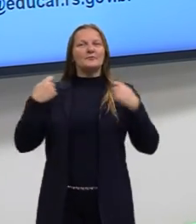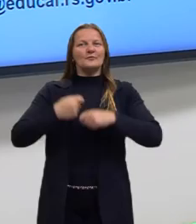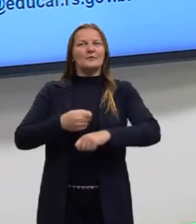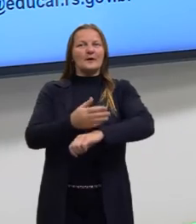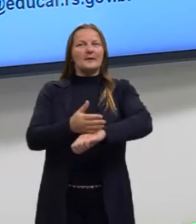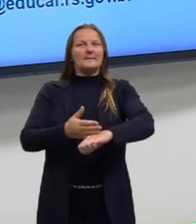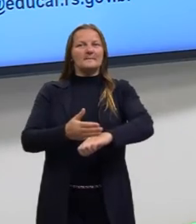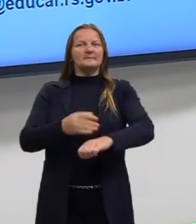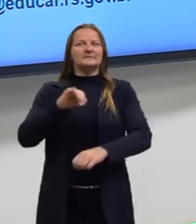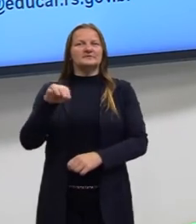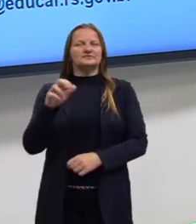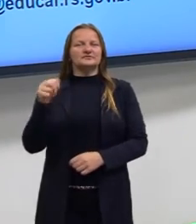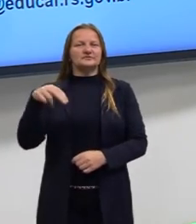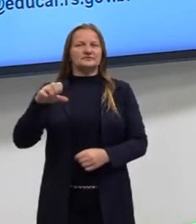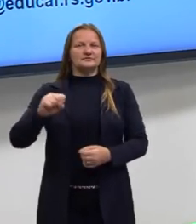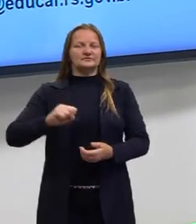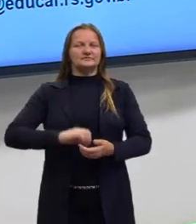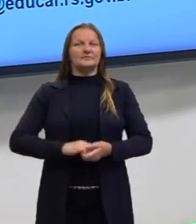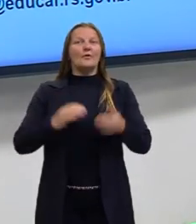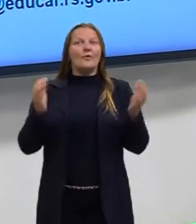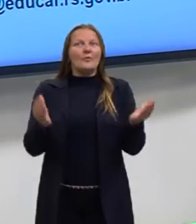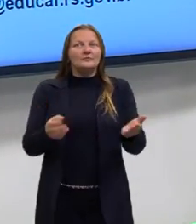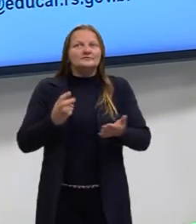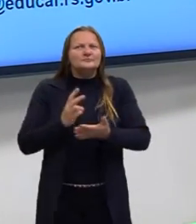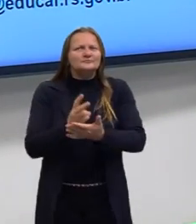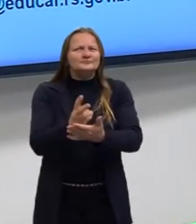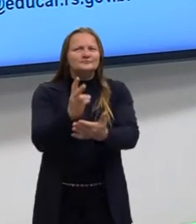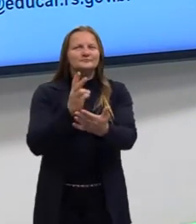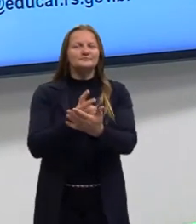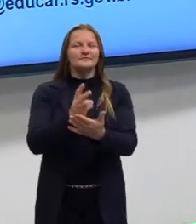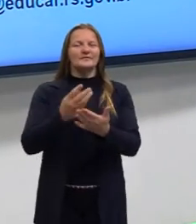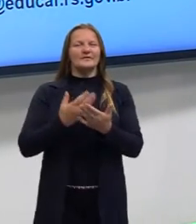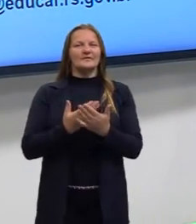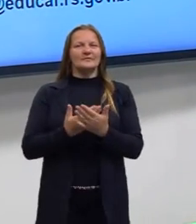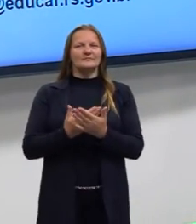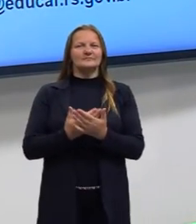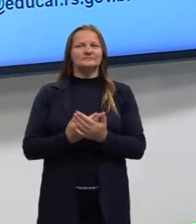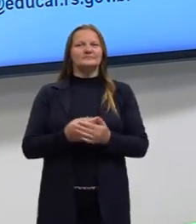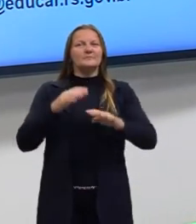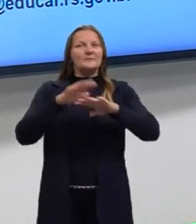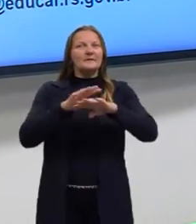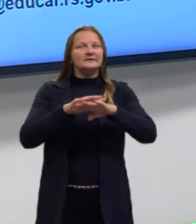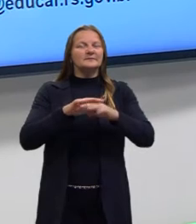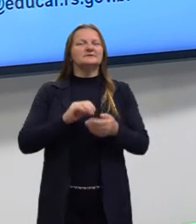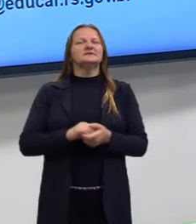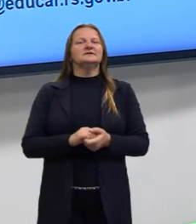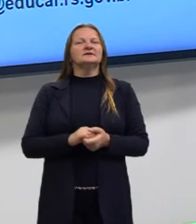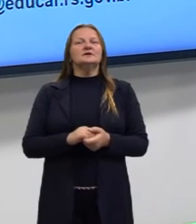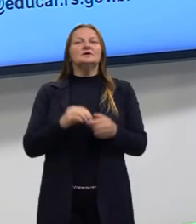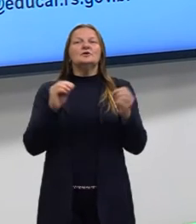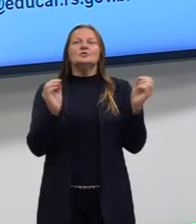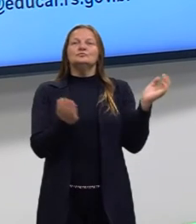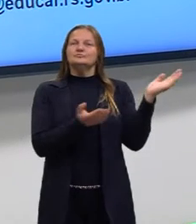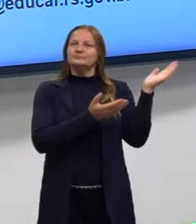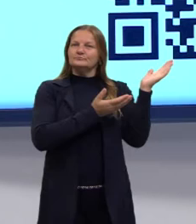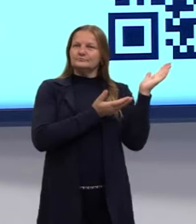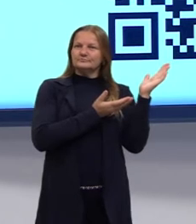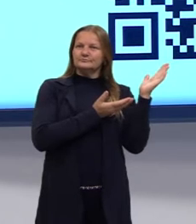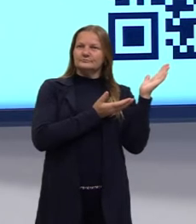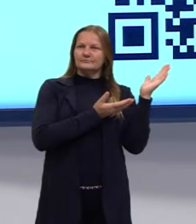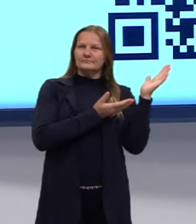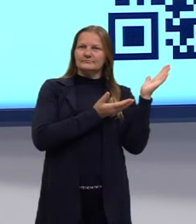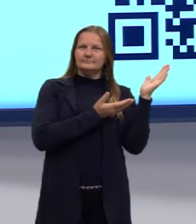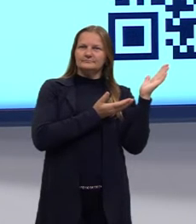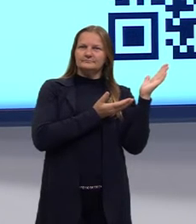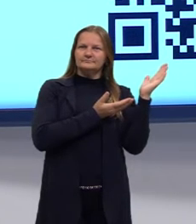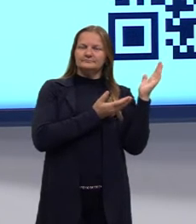na cor jeans Então nós vamos hoje dar continuidade aí nas nossas aulas de matemática deixo aqui para vocês então